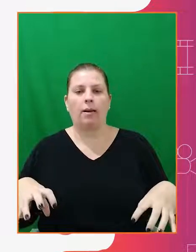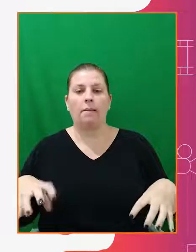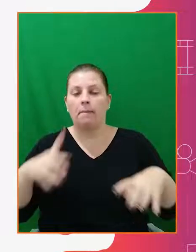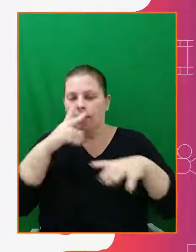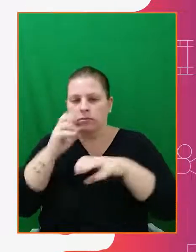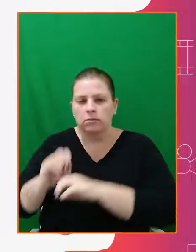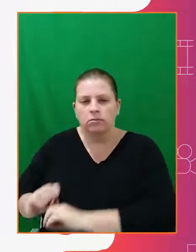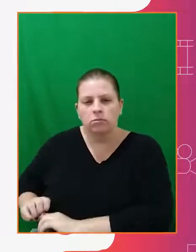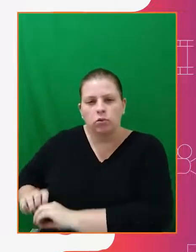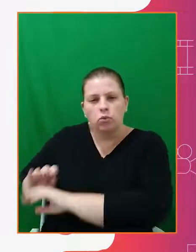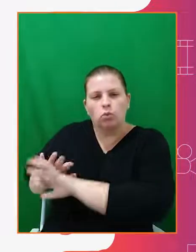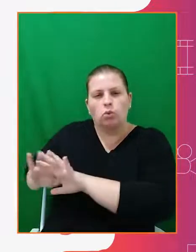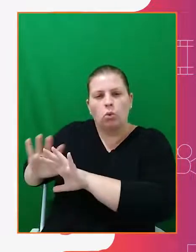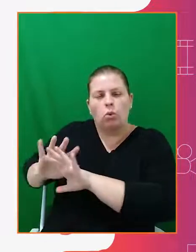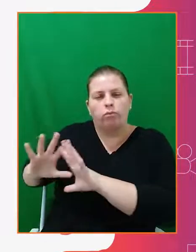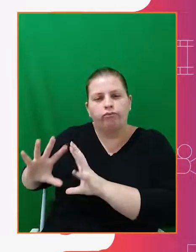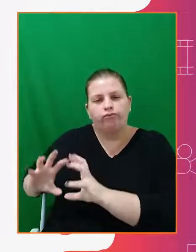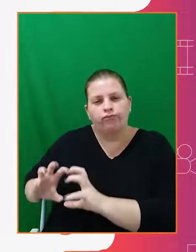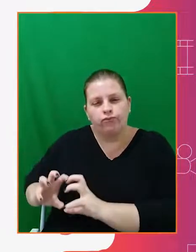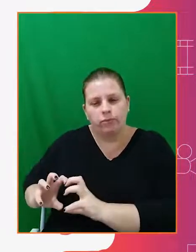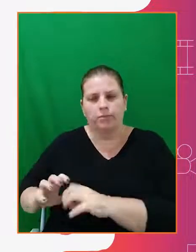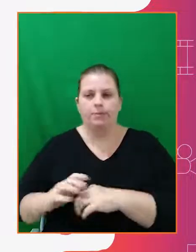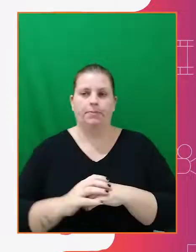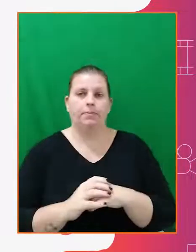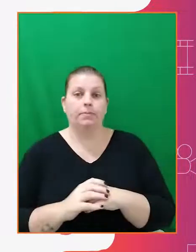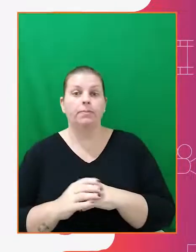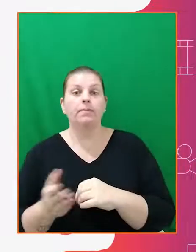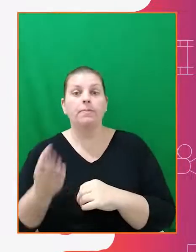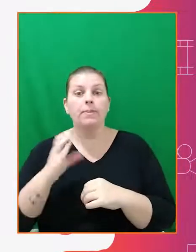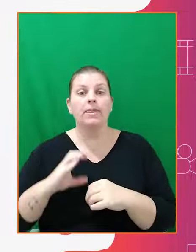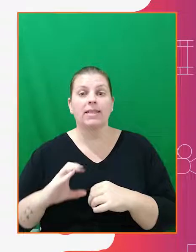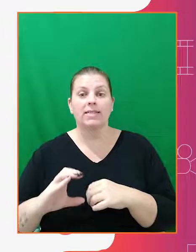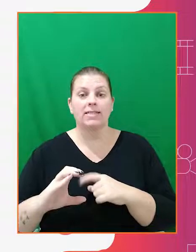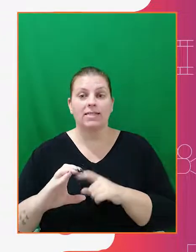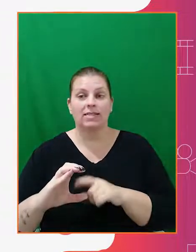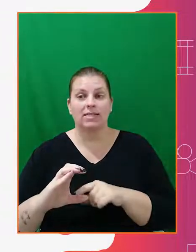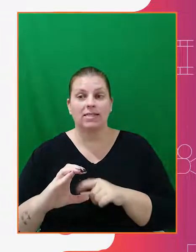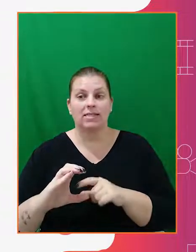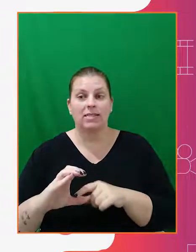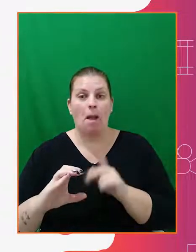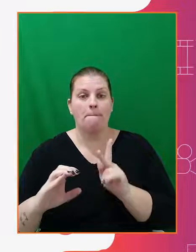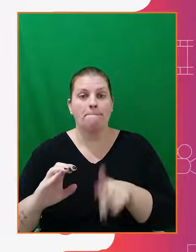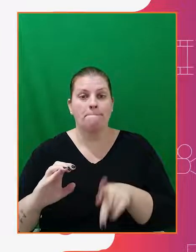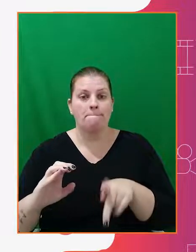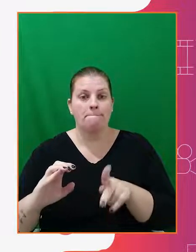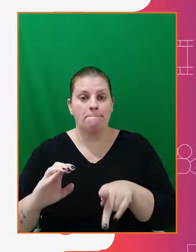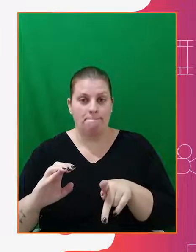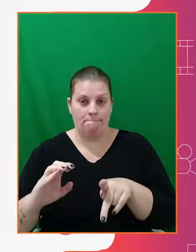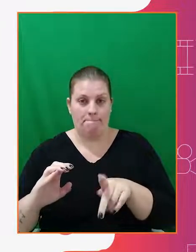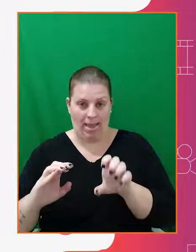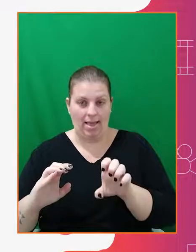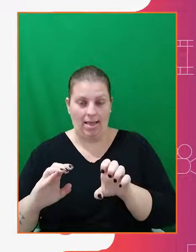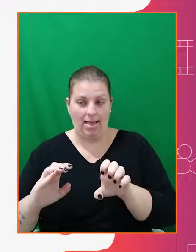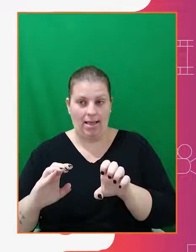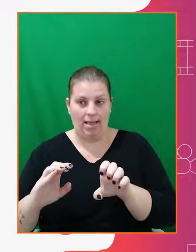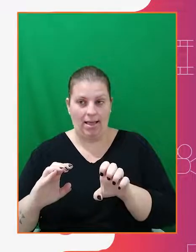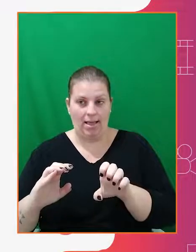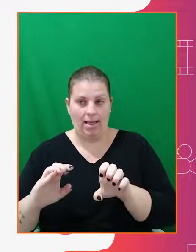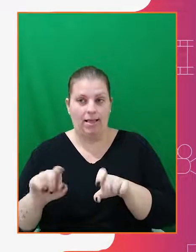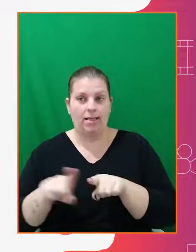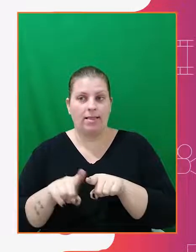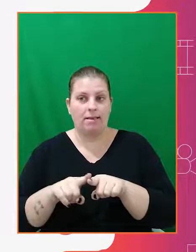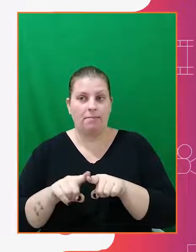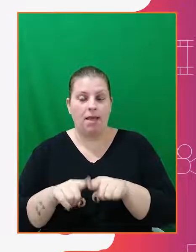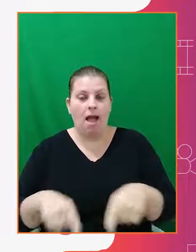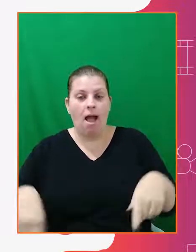sombra. Já a figura C mostra o pé e a ponta das asas da personagem.